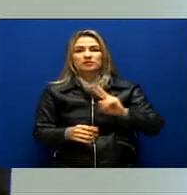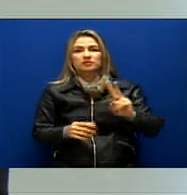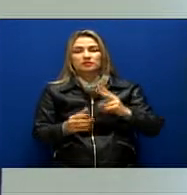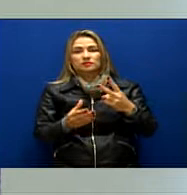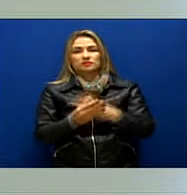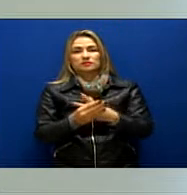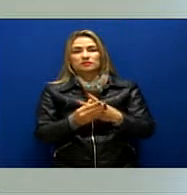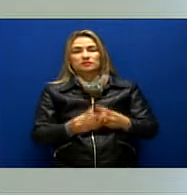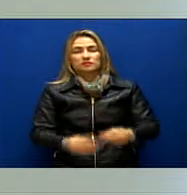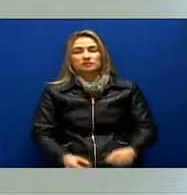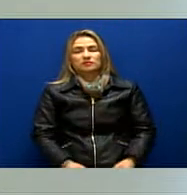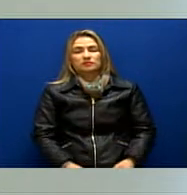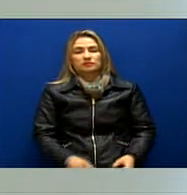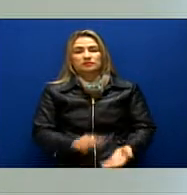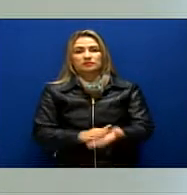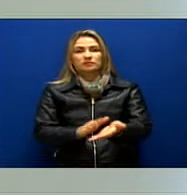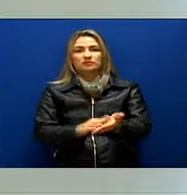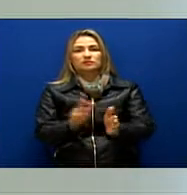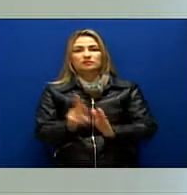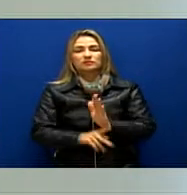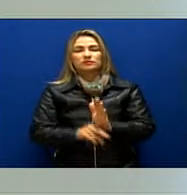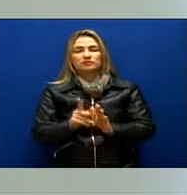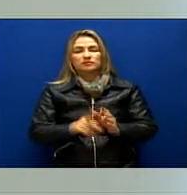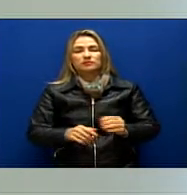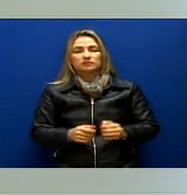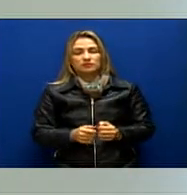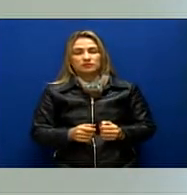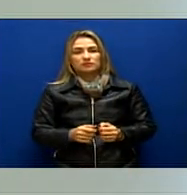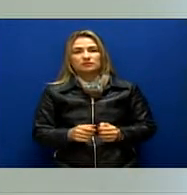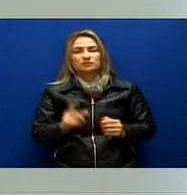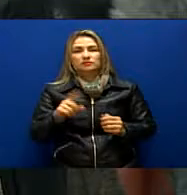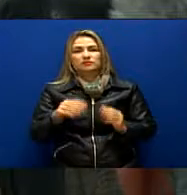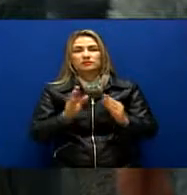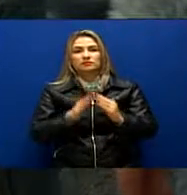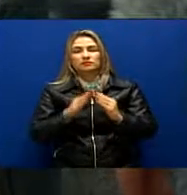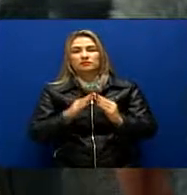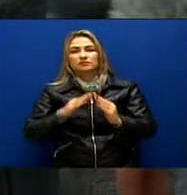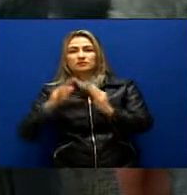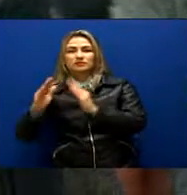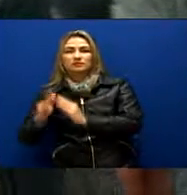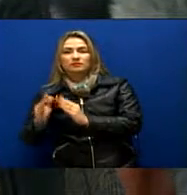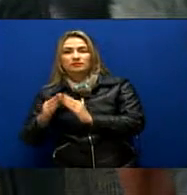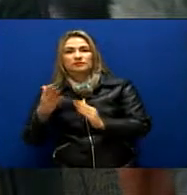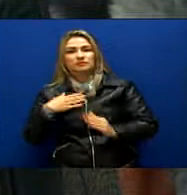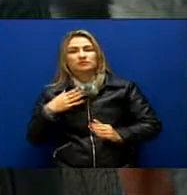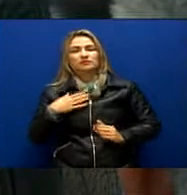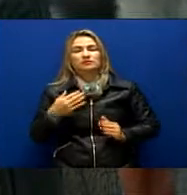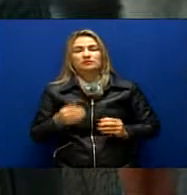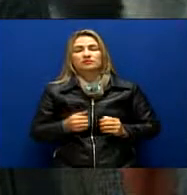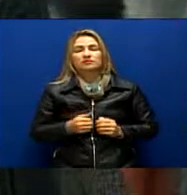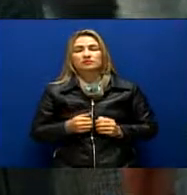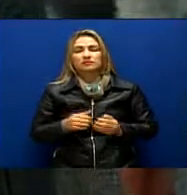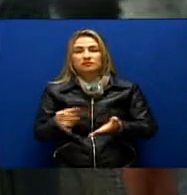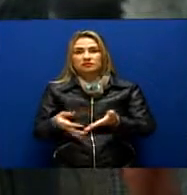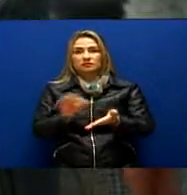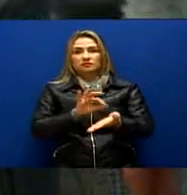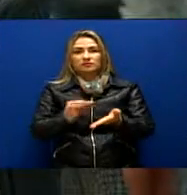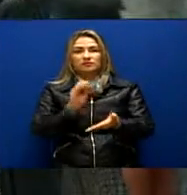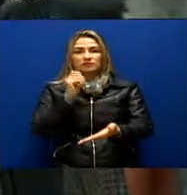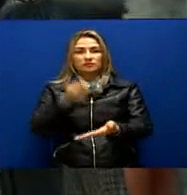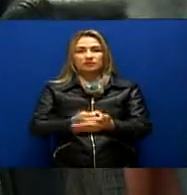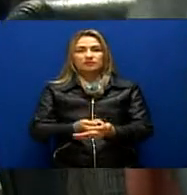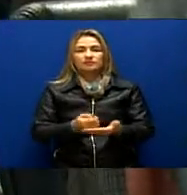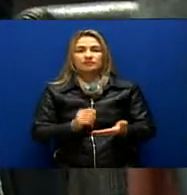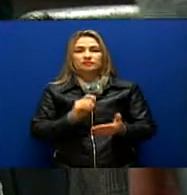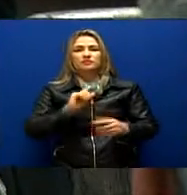João, parabéns pelo projeto. Aconteceu com um munícipe, um vizinho meu lá do Ipanema Vila, ele pagou o carnê e veio uma cobrança para ele que ele não